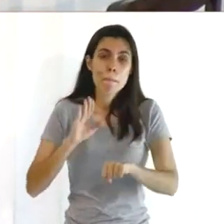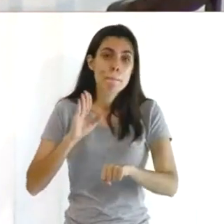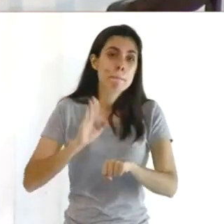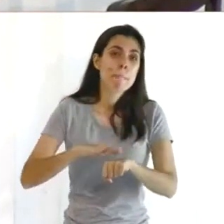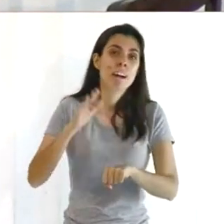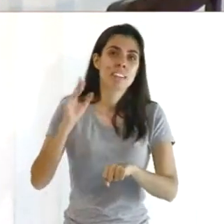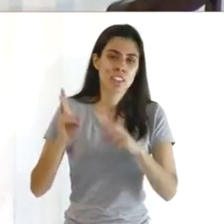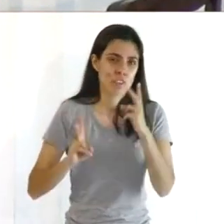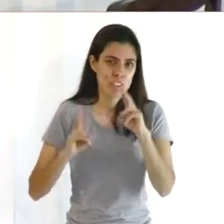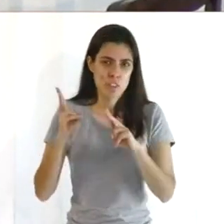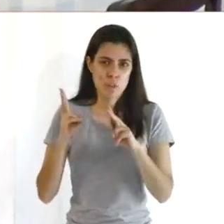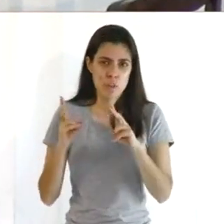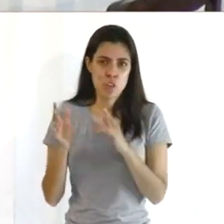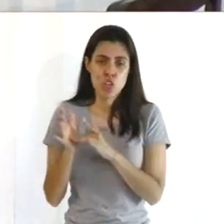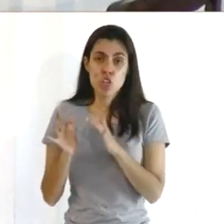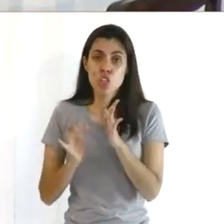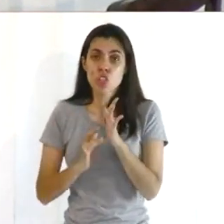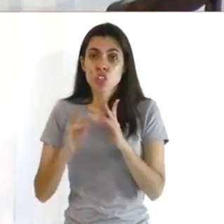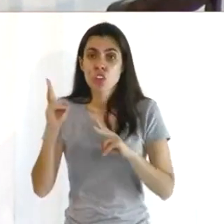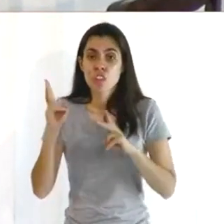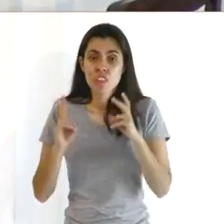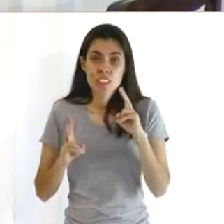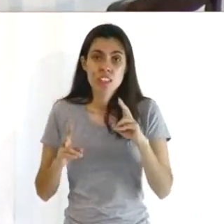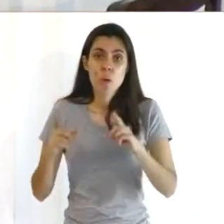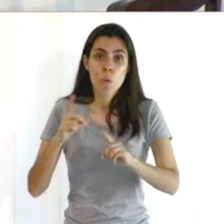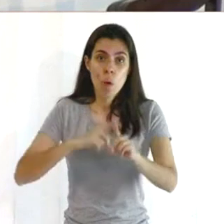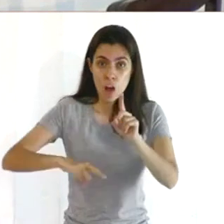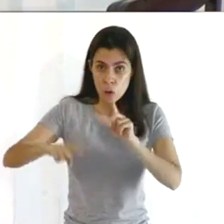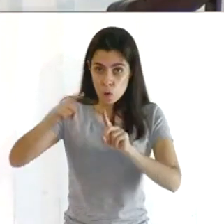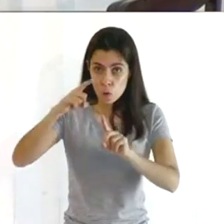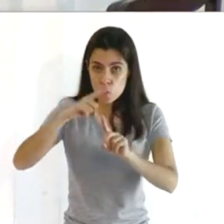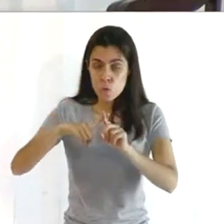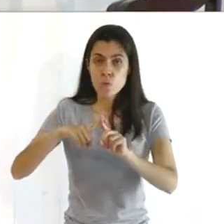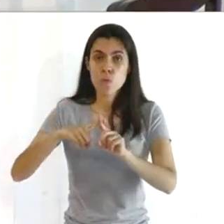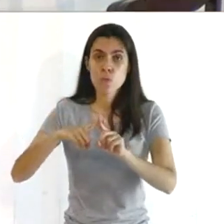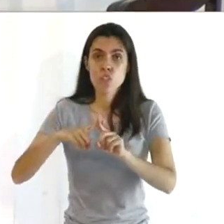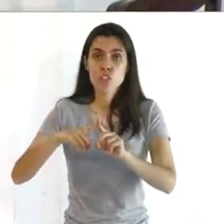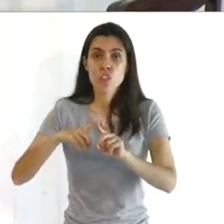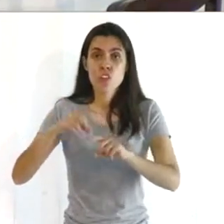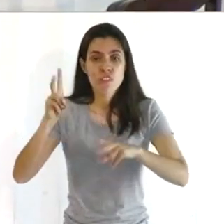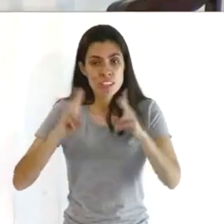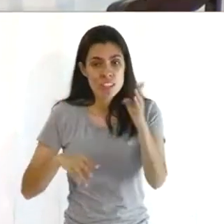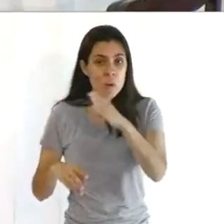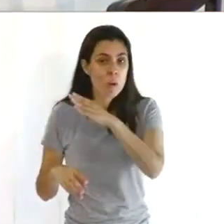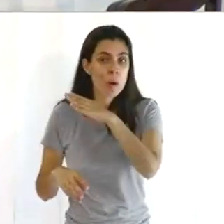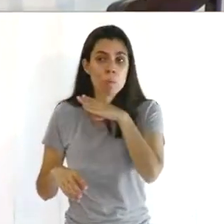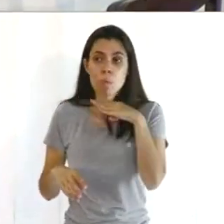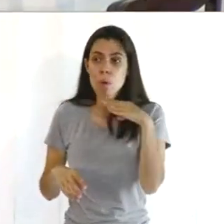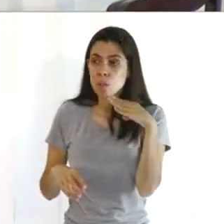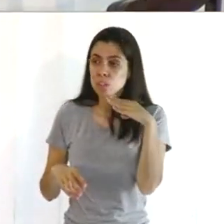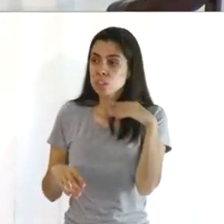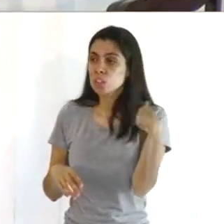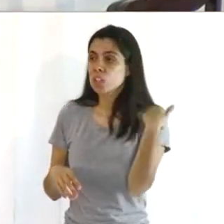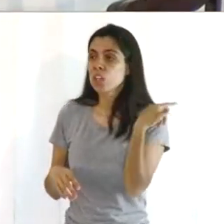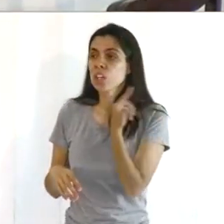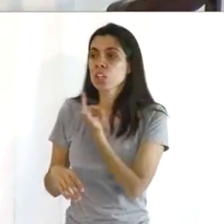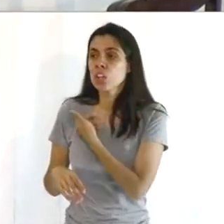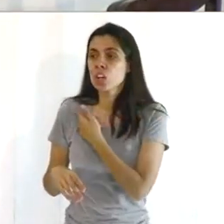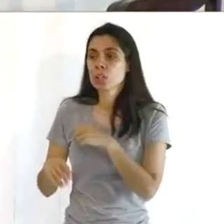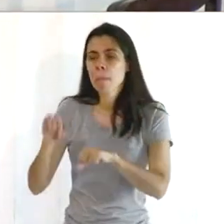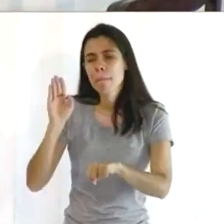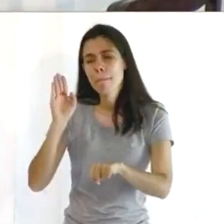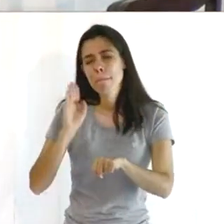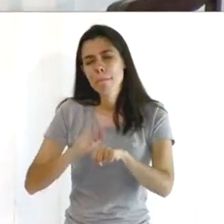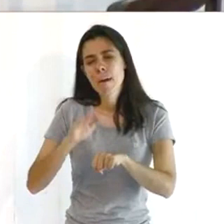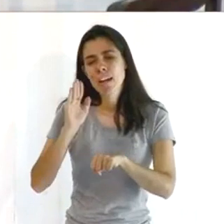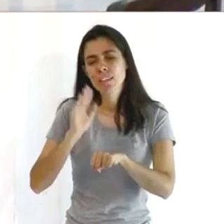e não venceu apenas lá na cruz, venceu a morte. E nós somos mais do que vencedores por meio daquele